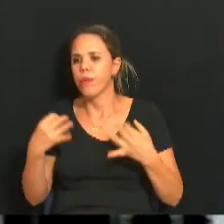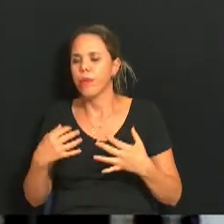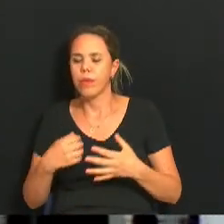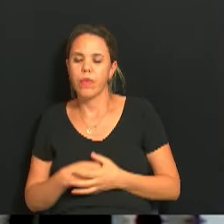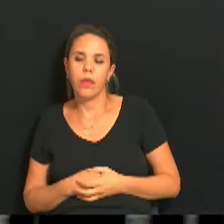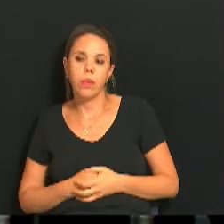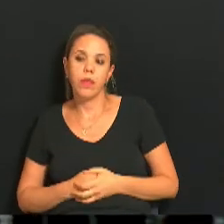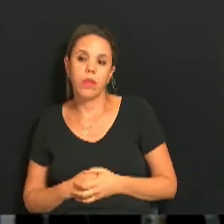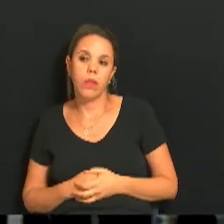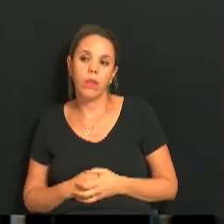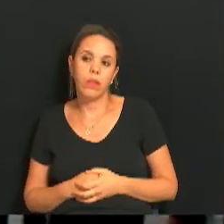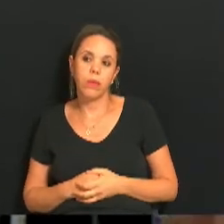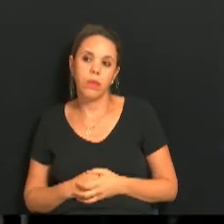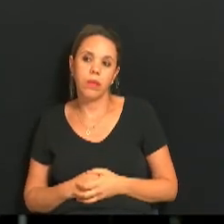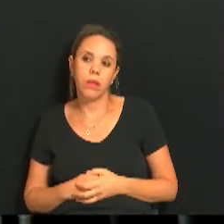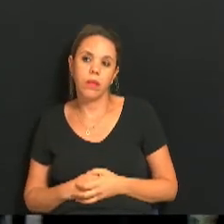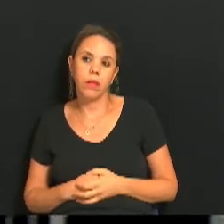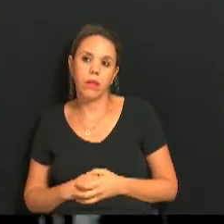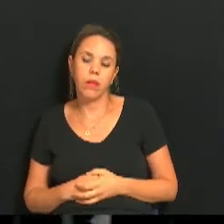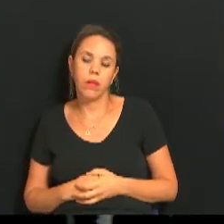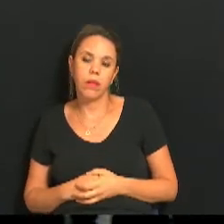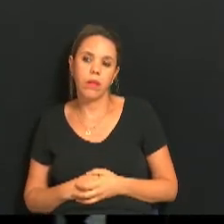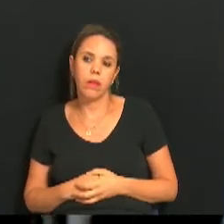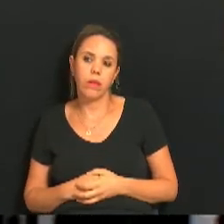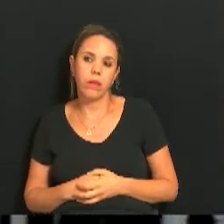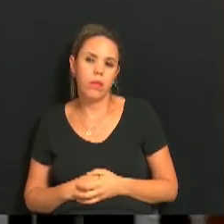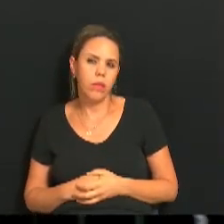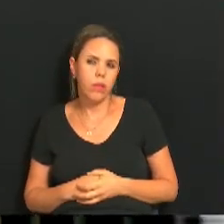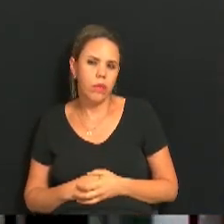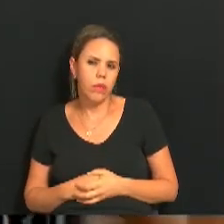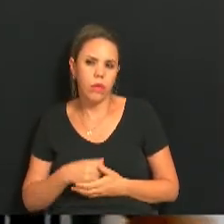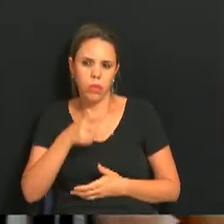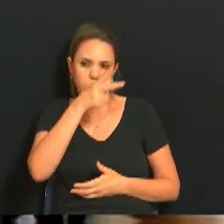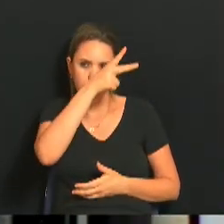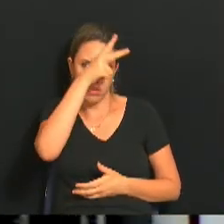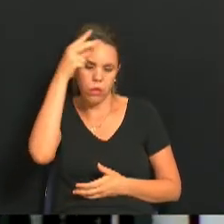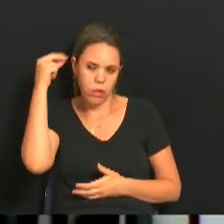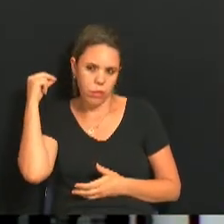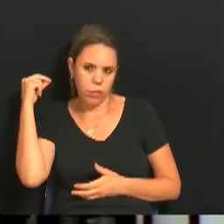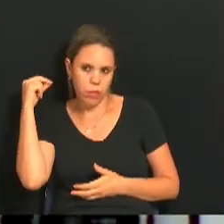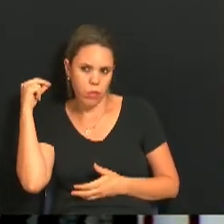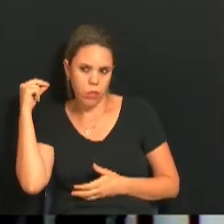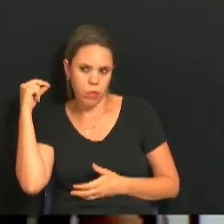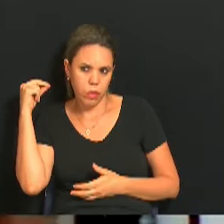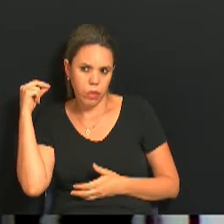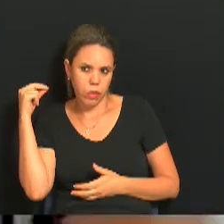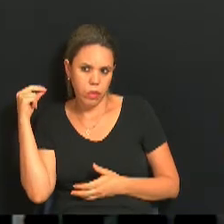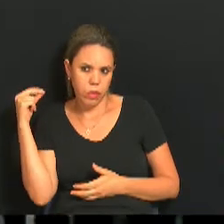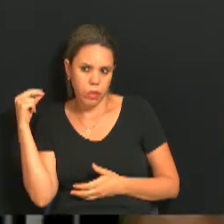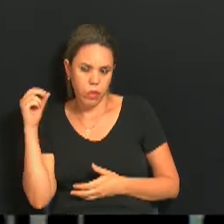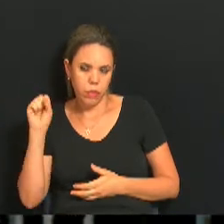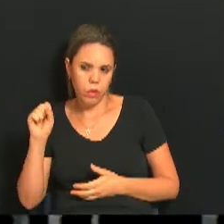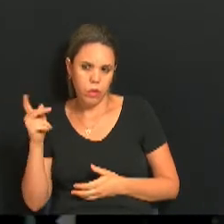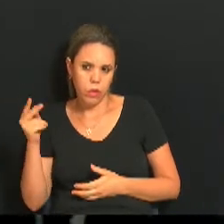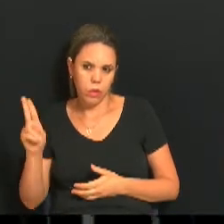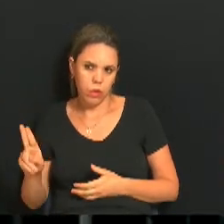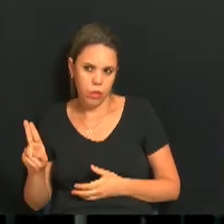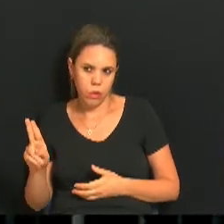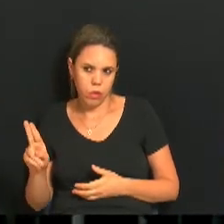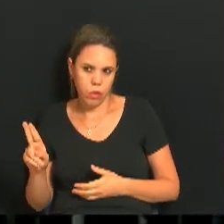minha acontecendo uma licitação da área tanto a prefeitura quanto a s p u